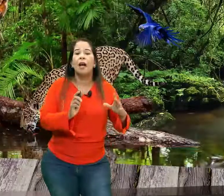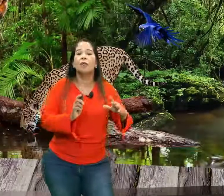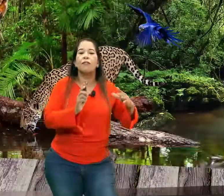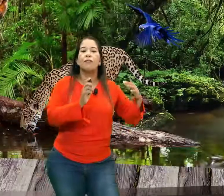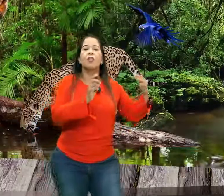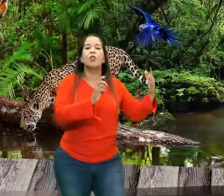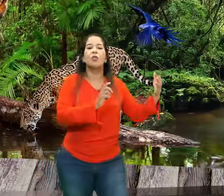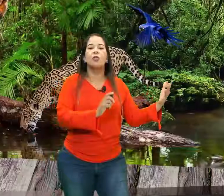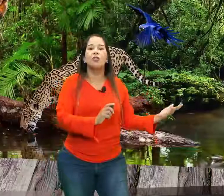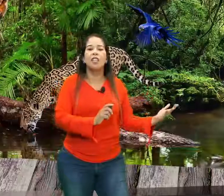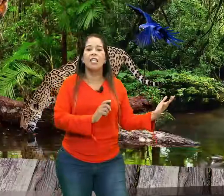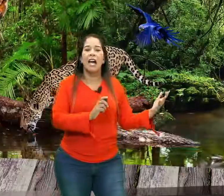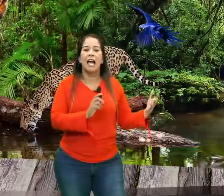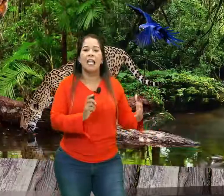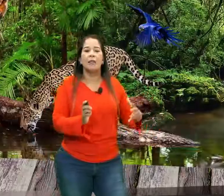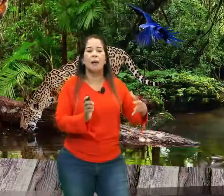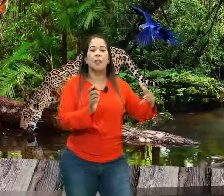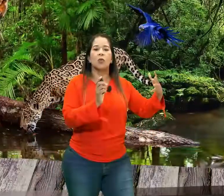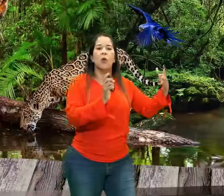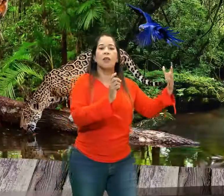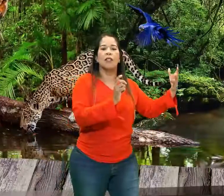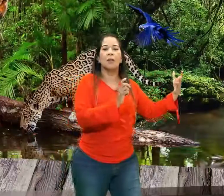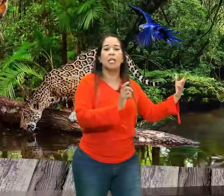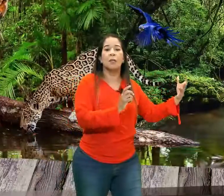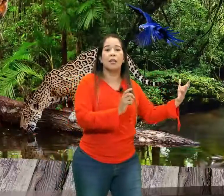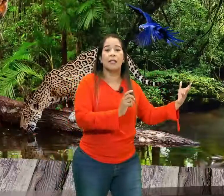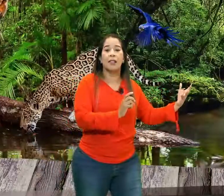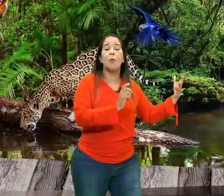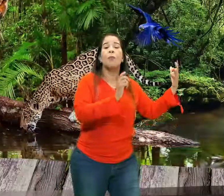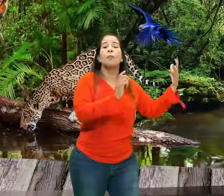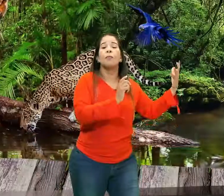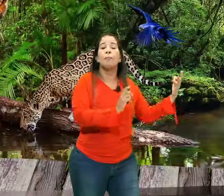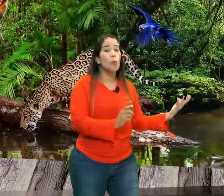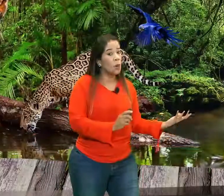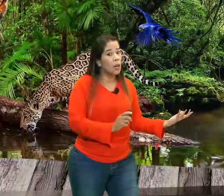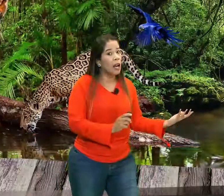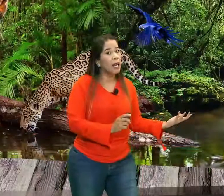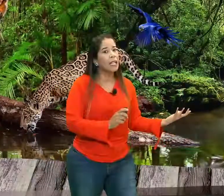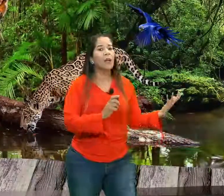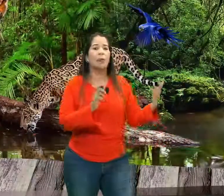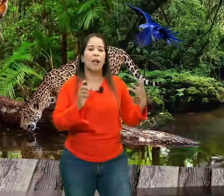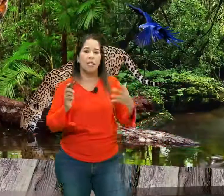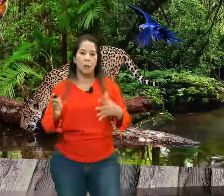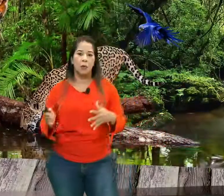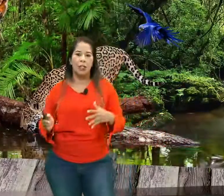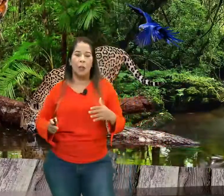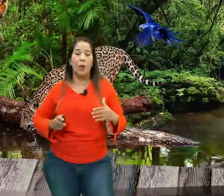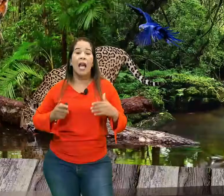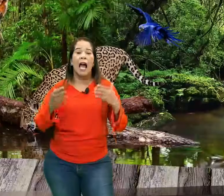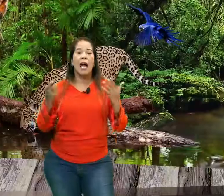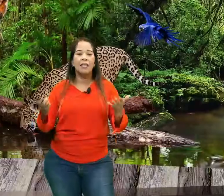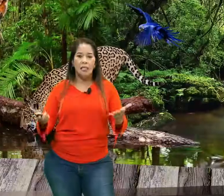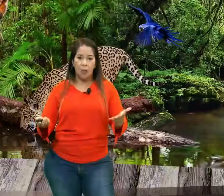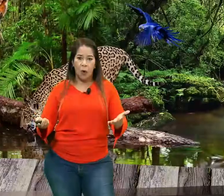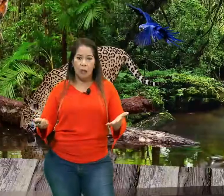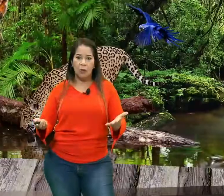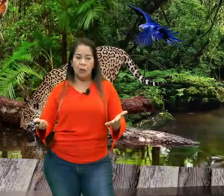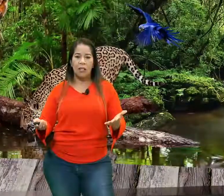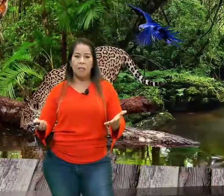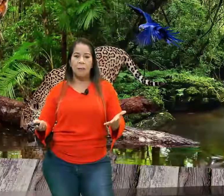quê? A sua fisiologia. Ele passou a ter uma respiração pulmonar e não mais escutando. Então,